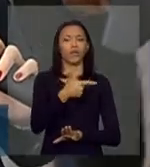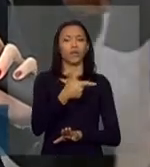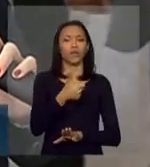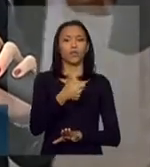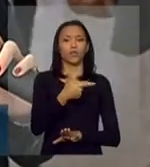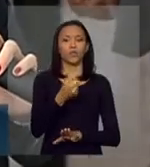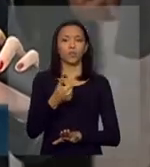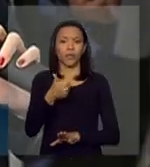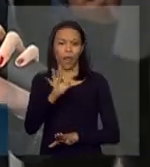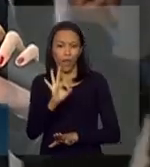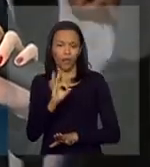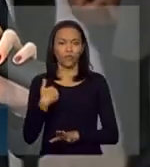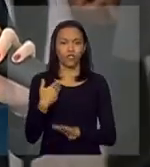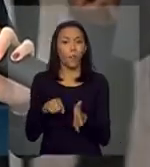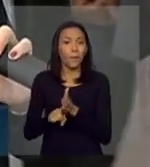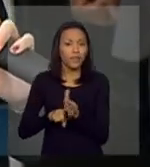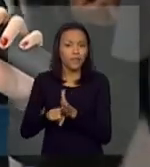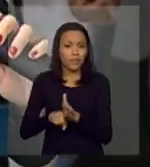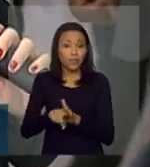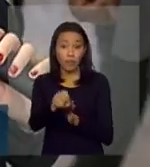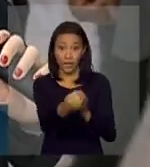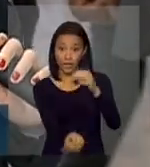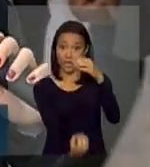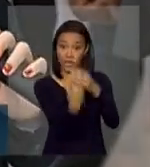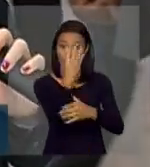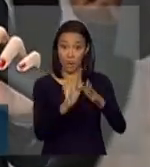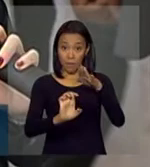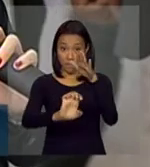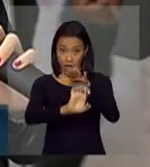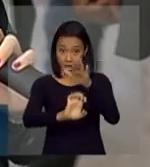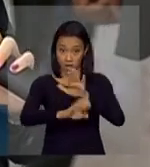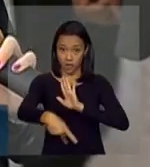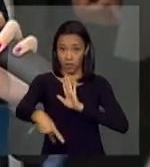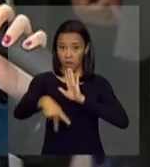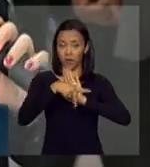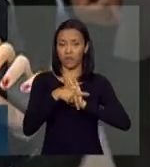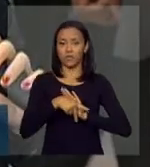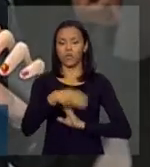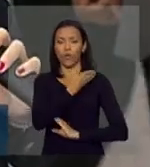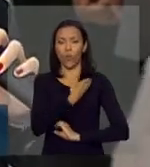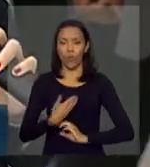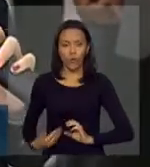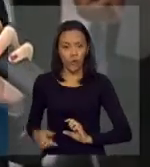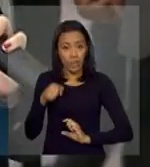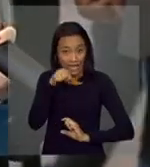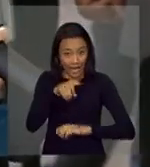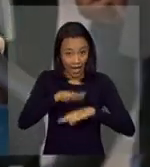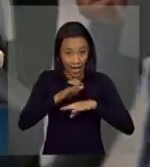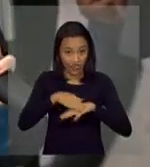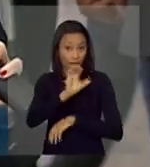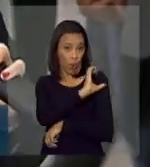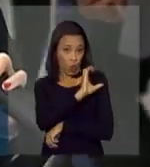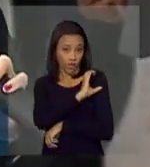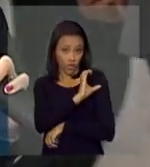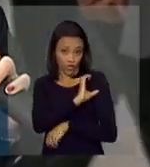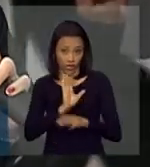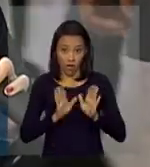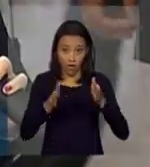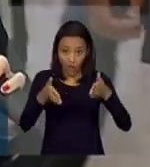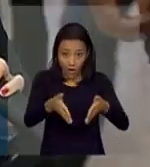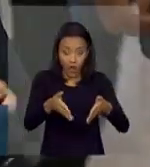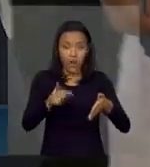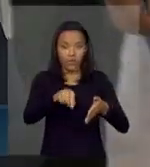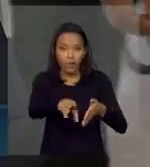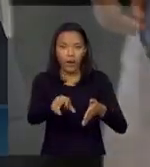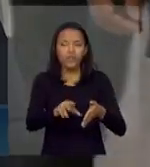para a criação de uma empresa estatal para coordenação de extração de fertilizantes. Isso vai sair do papel